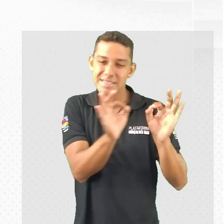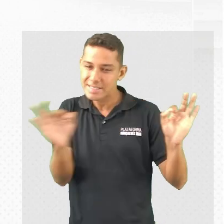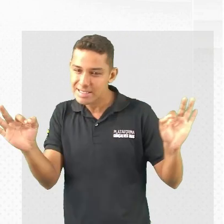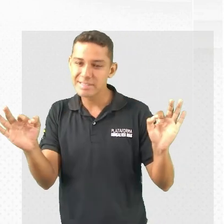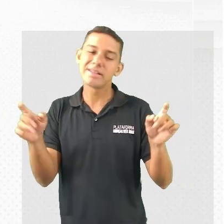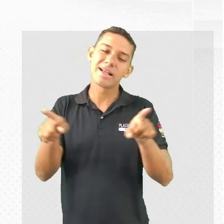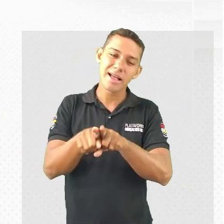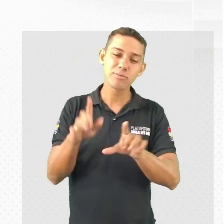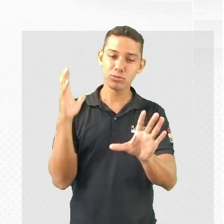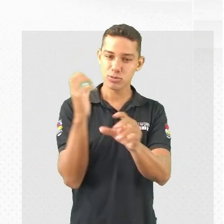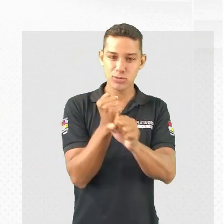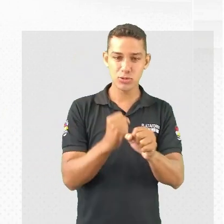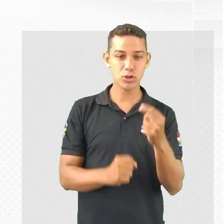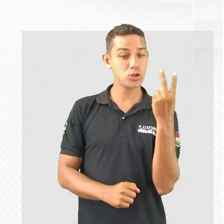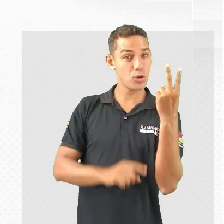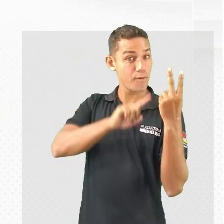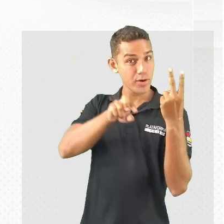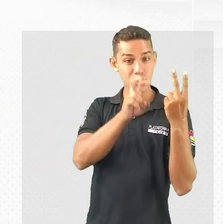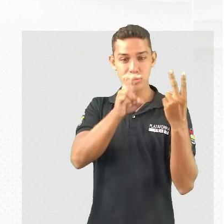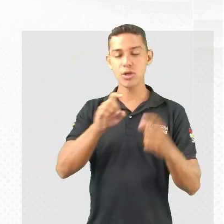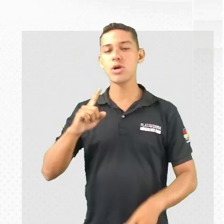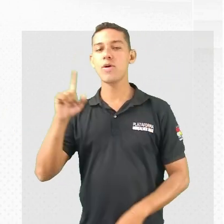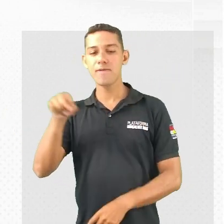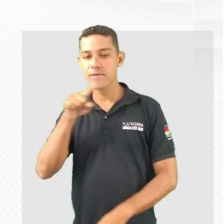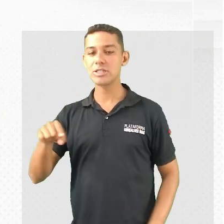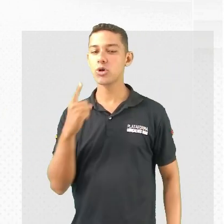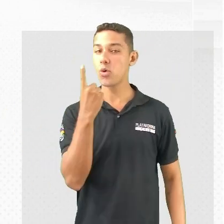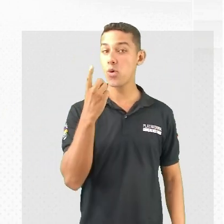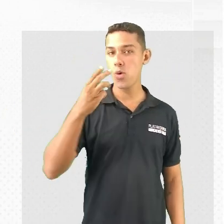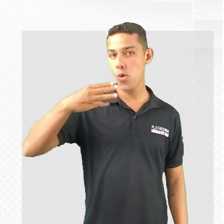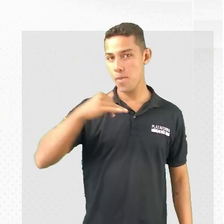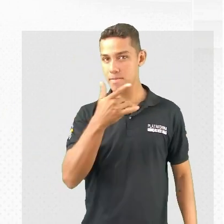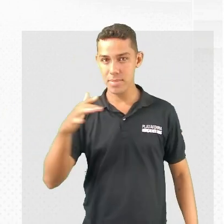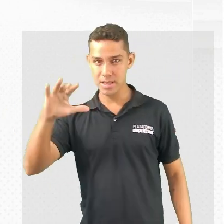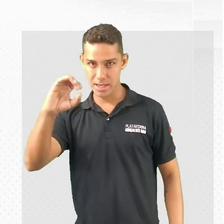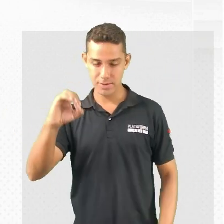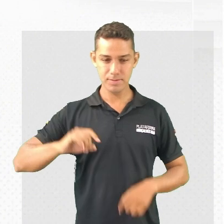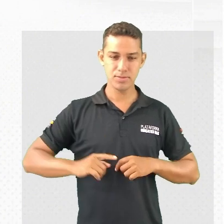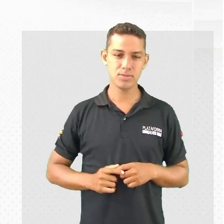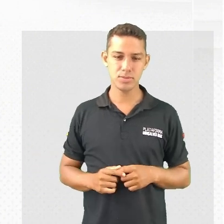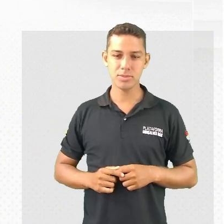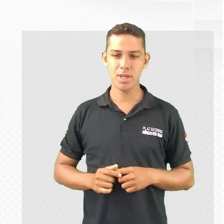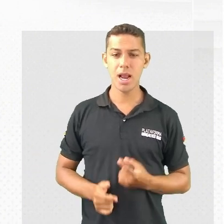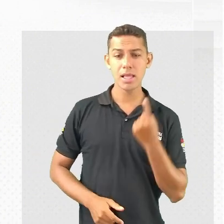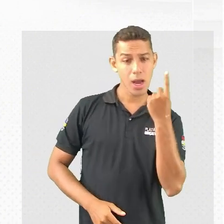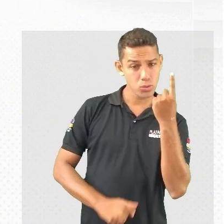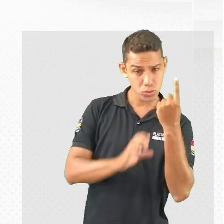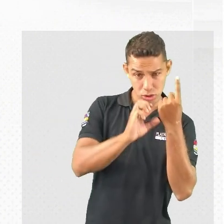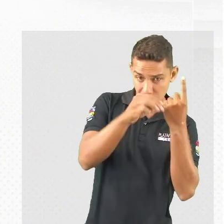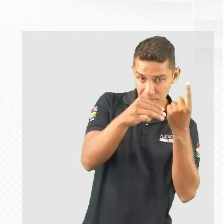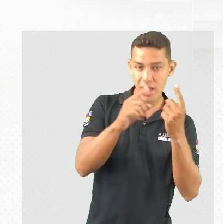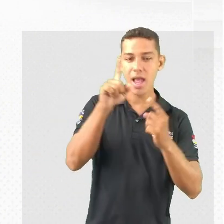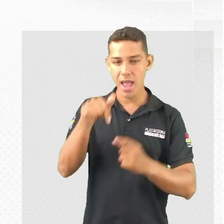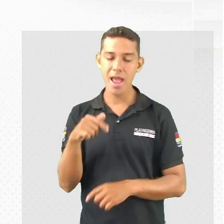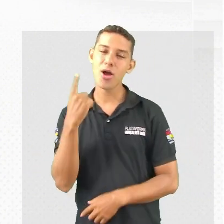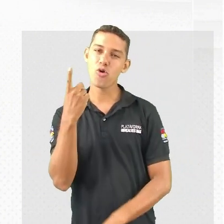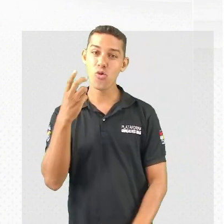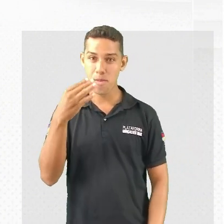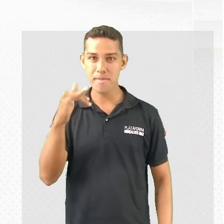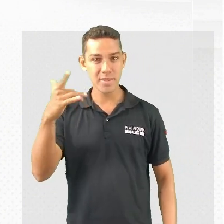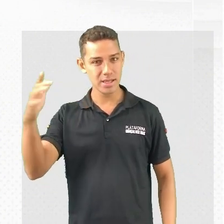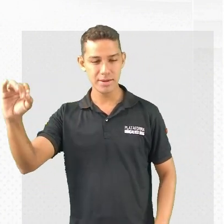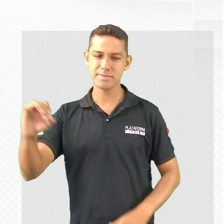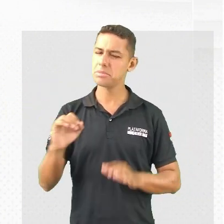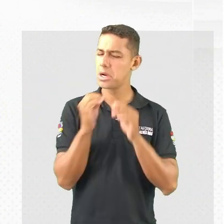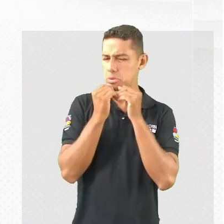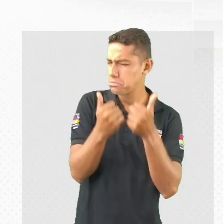é multiplicar esse 2,5 por 1 milhão. Beleza? Porque cada 1 centímetro equivale a 1 milhão. Mas tudo bem,